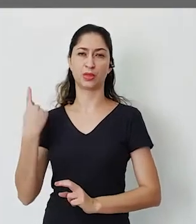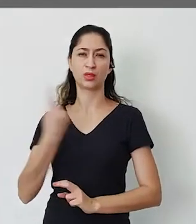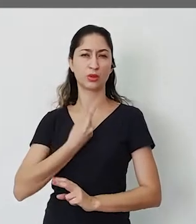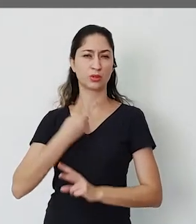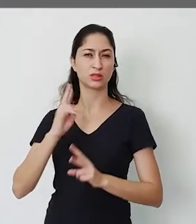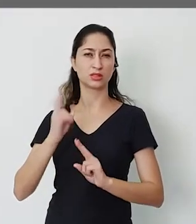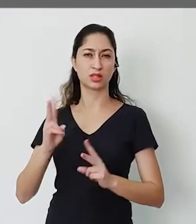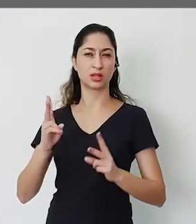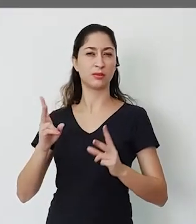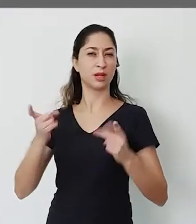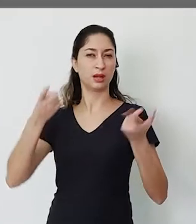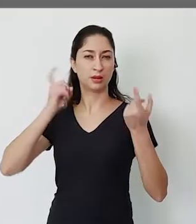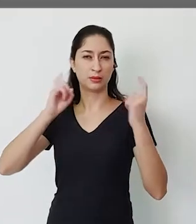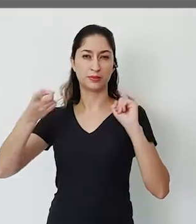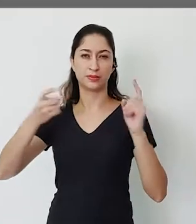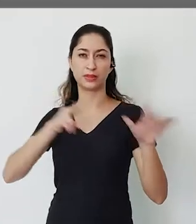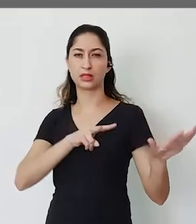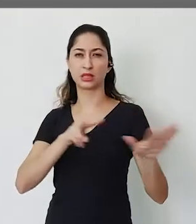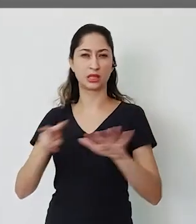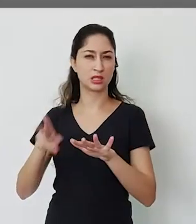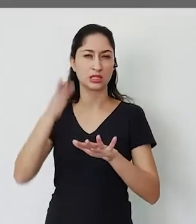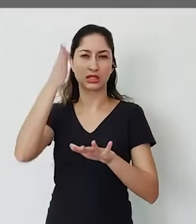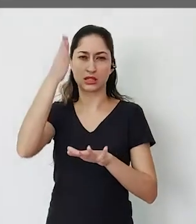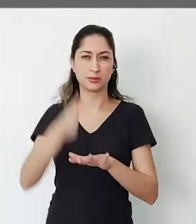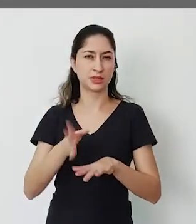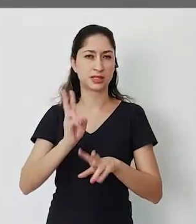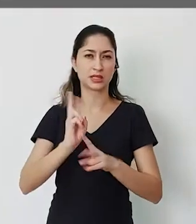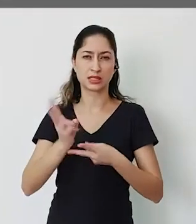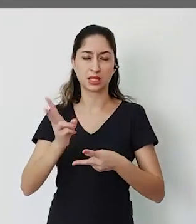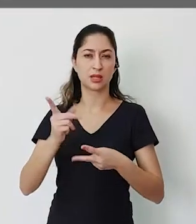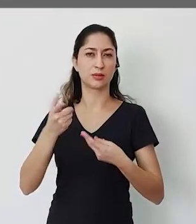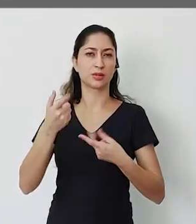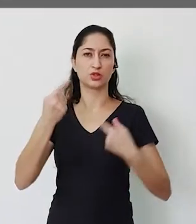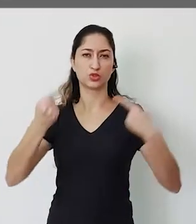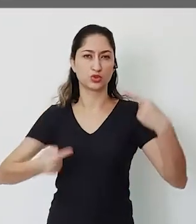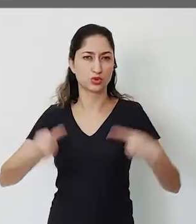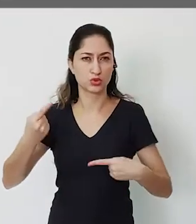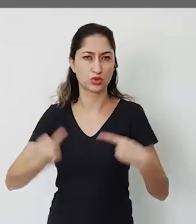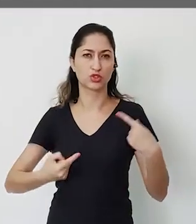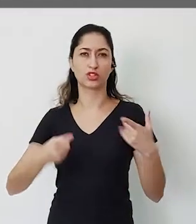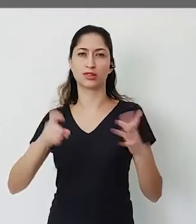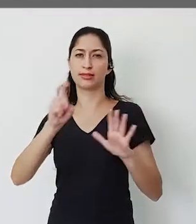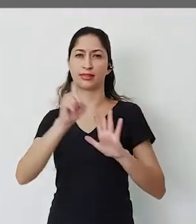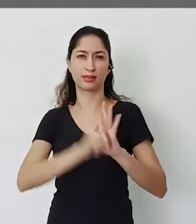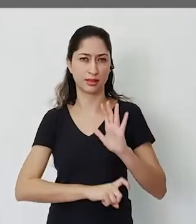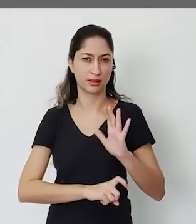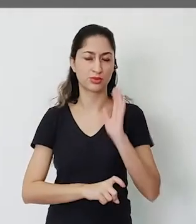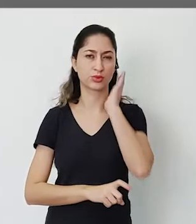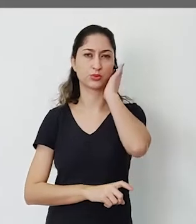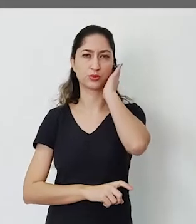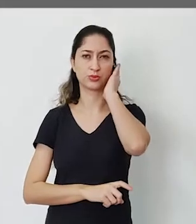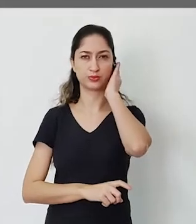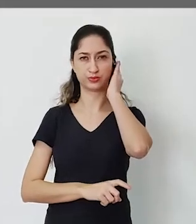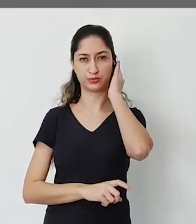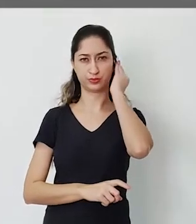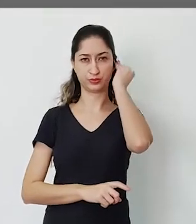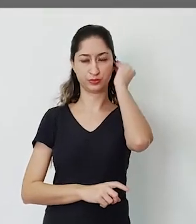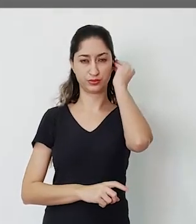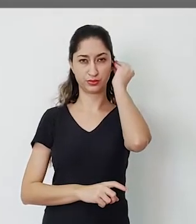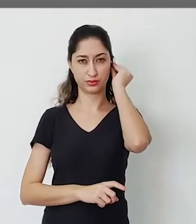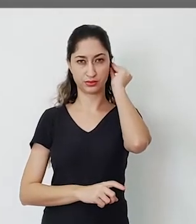sair das nossas comunidades, às vezes, para buscar coisas, buscar conhecimentos e trazer de volta, né, de certa forma, trazer